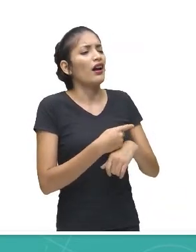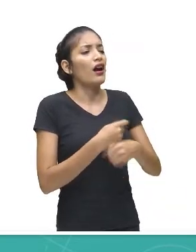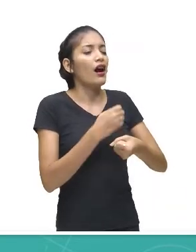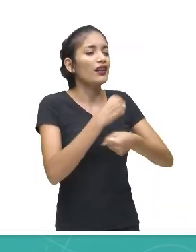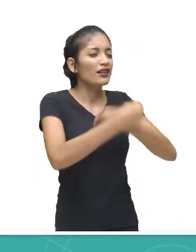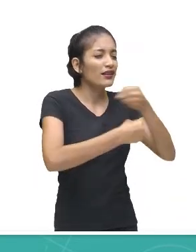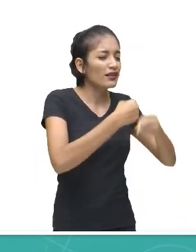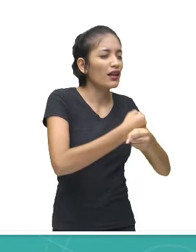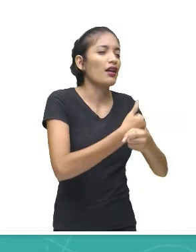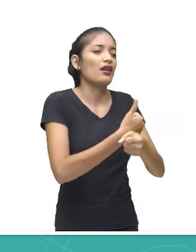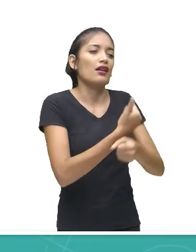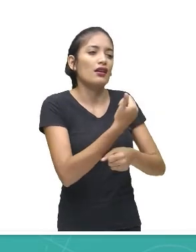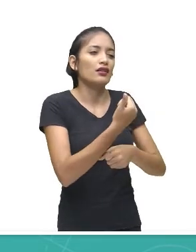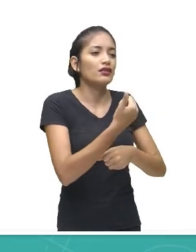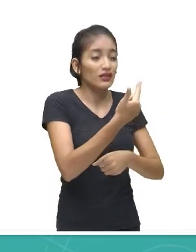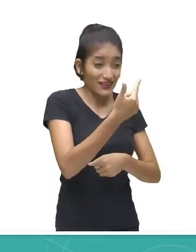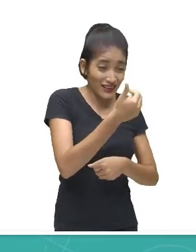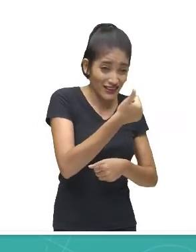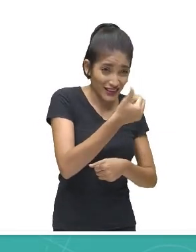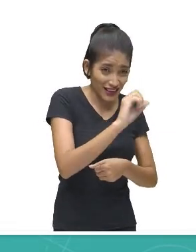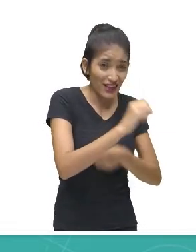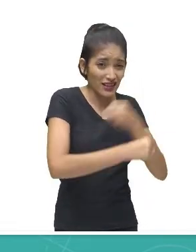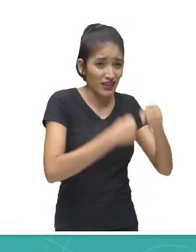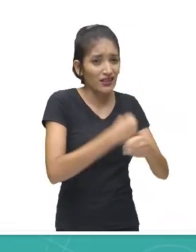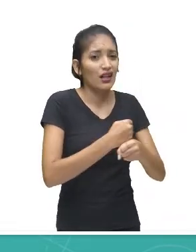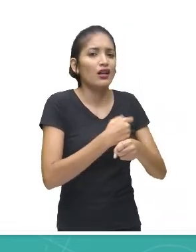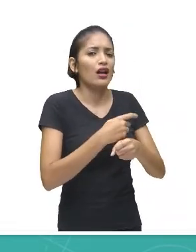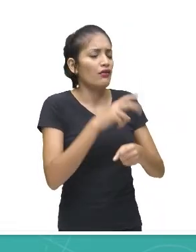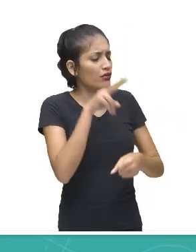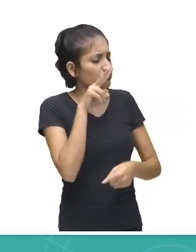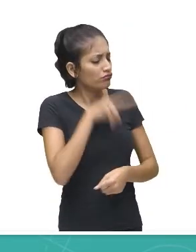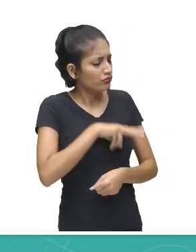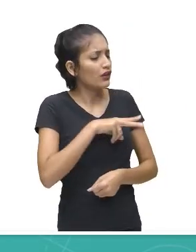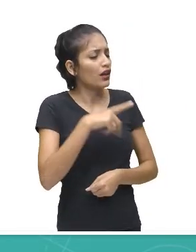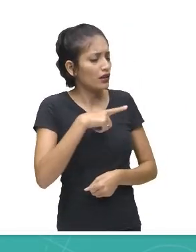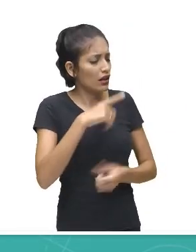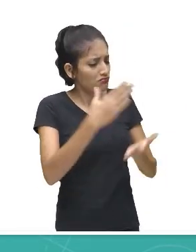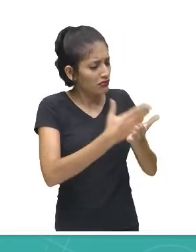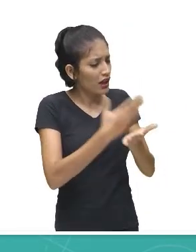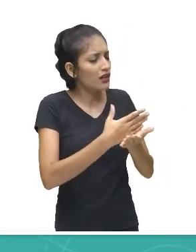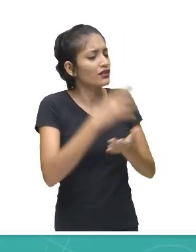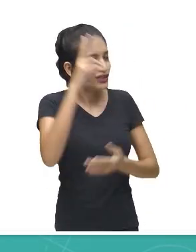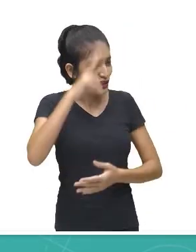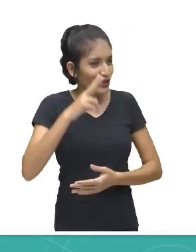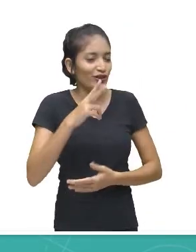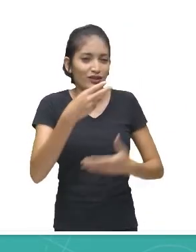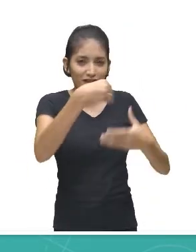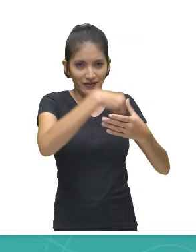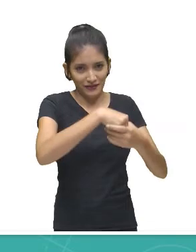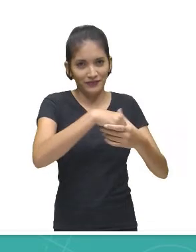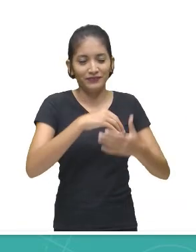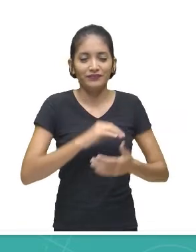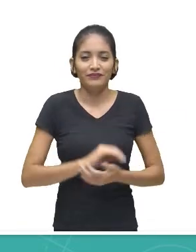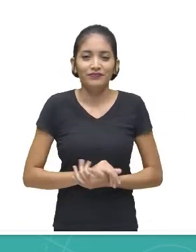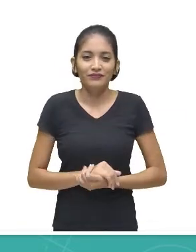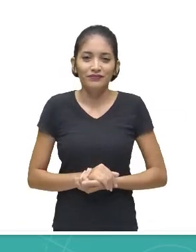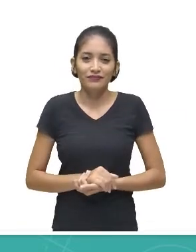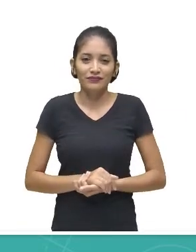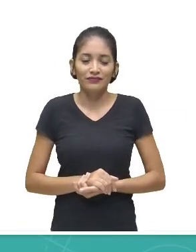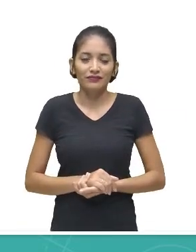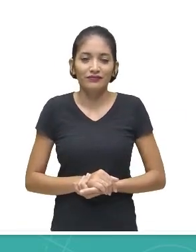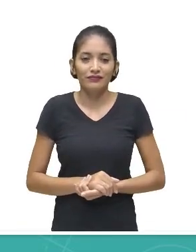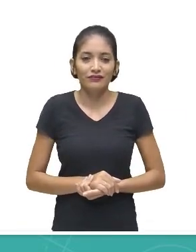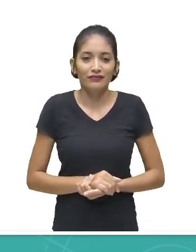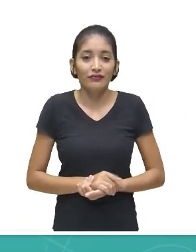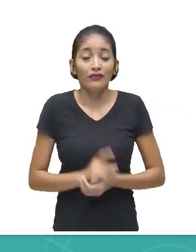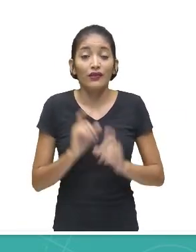tem história. Então, observe aqui. Eu tenho uma expressão aqui